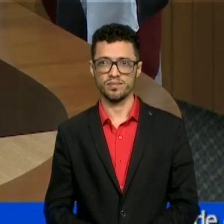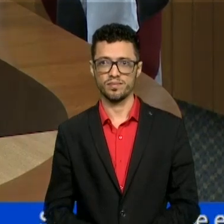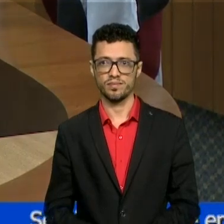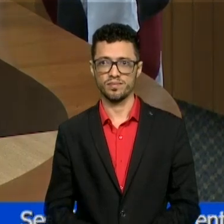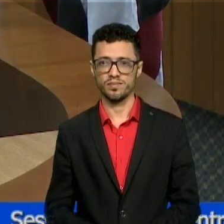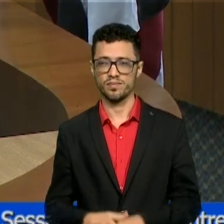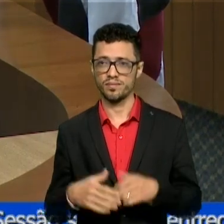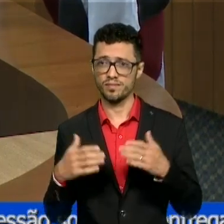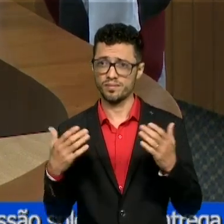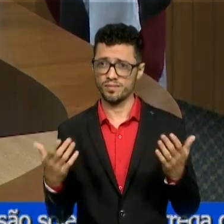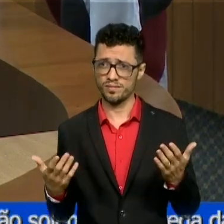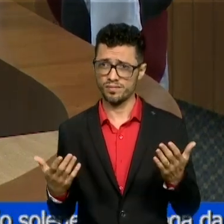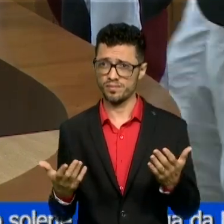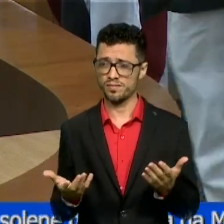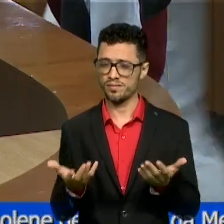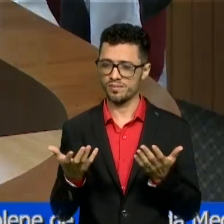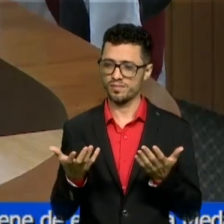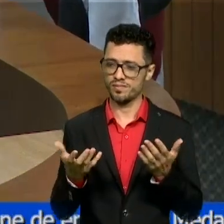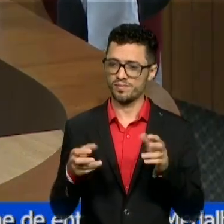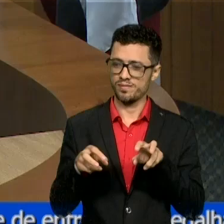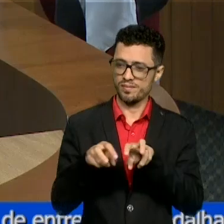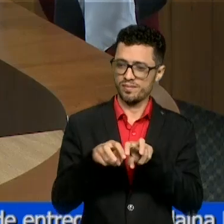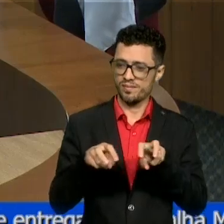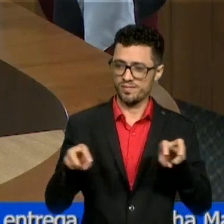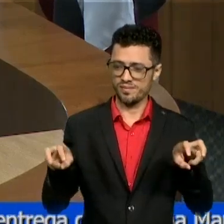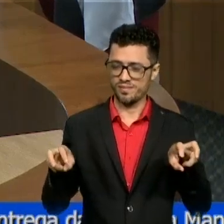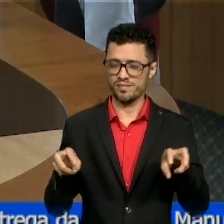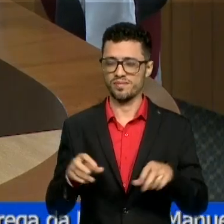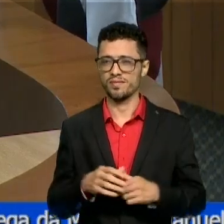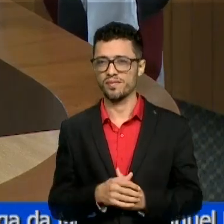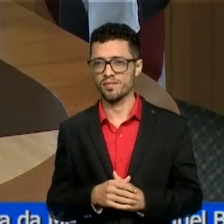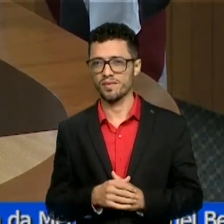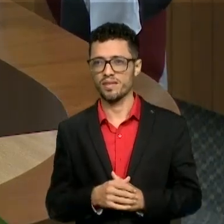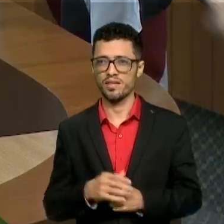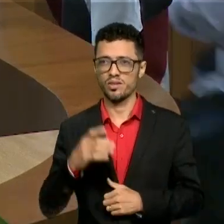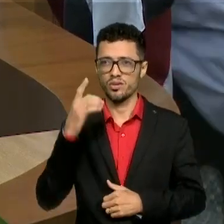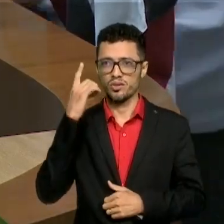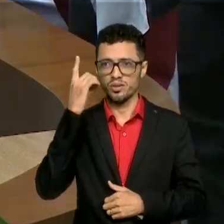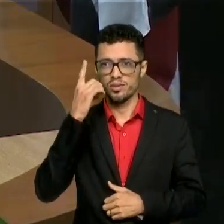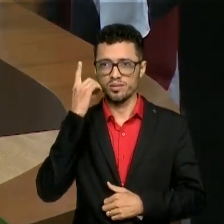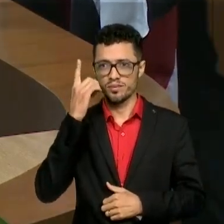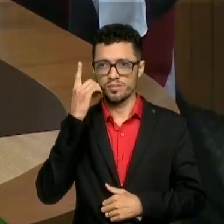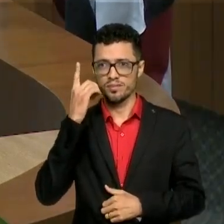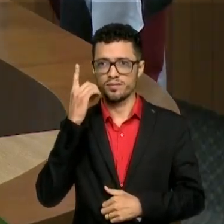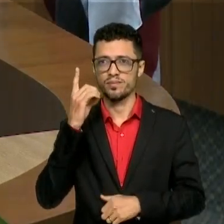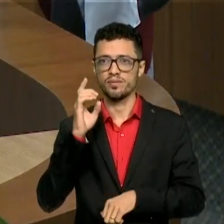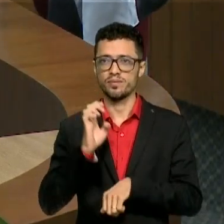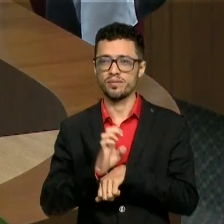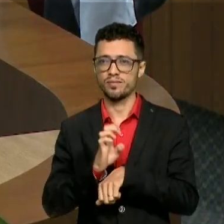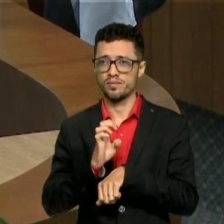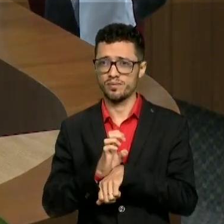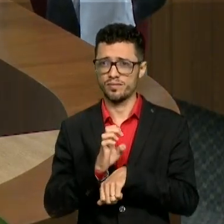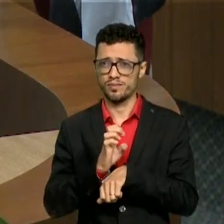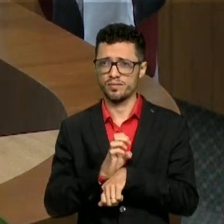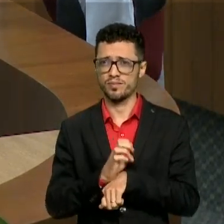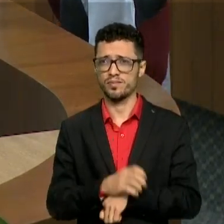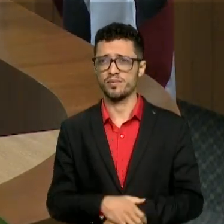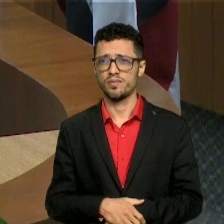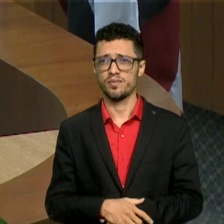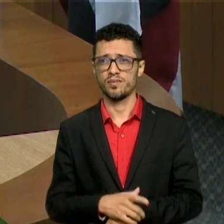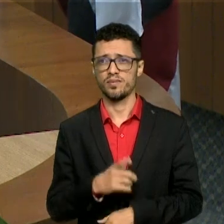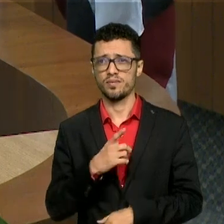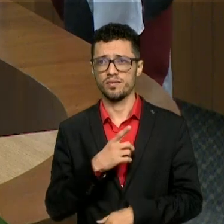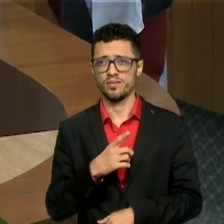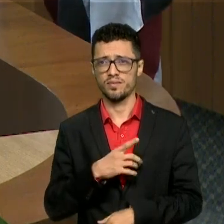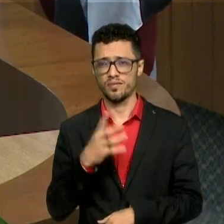citar a mesa do deputado estadual por dois mandatos e quatro mandatos de federal,